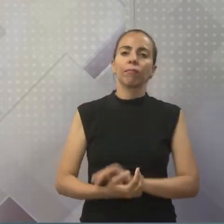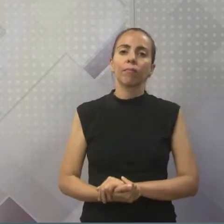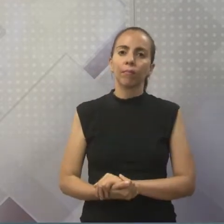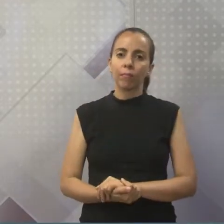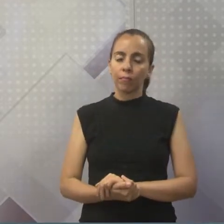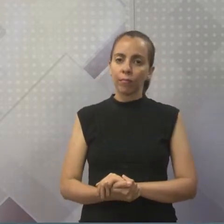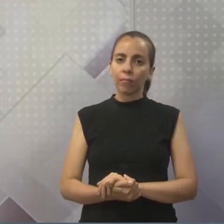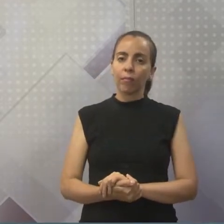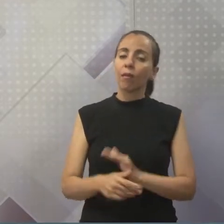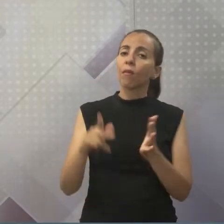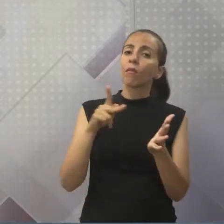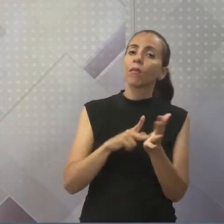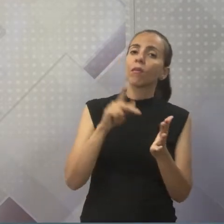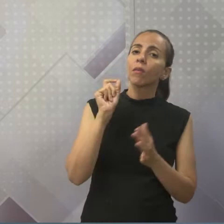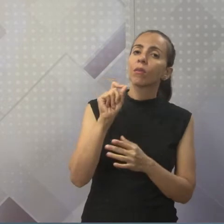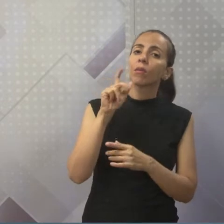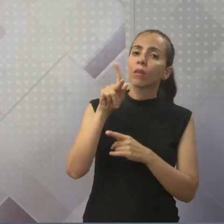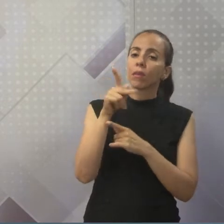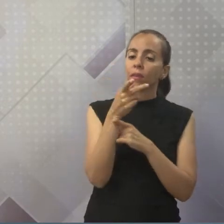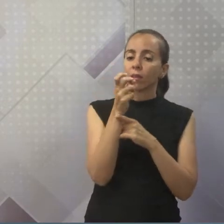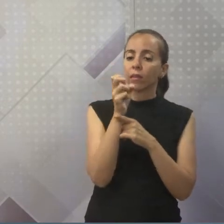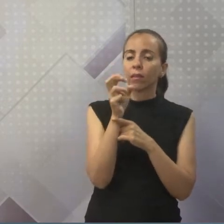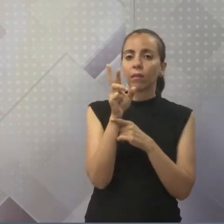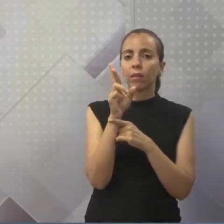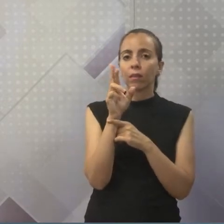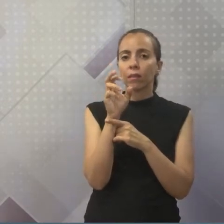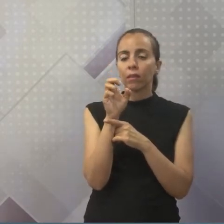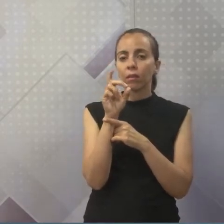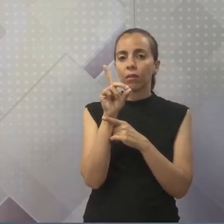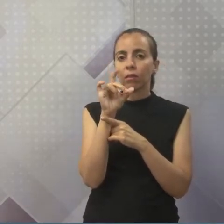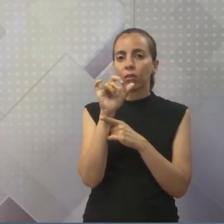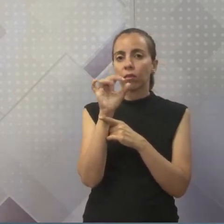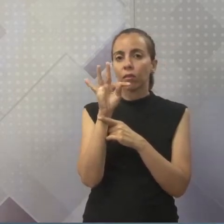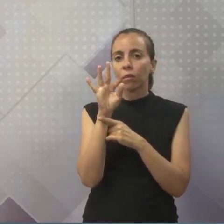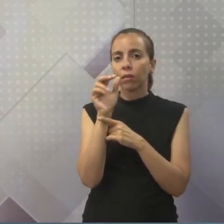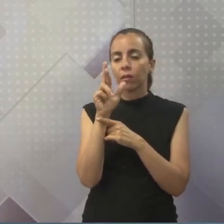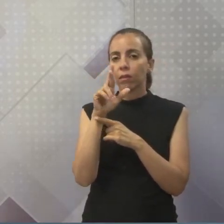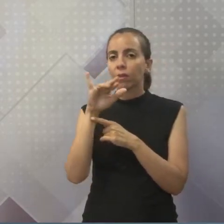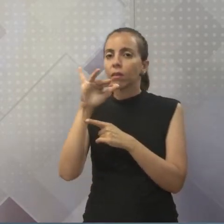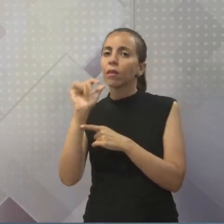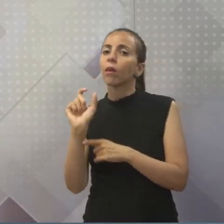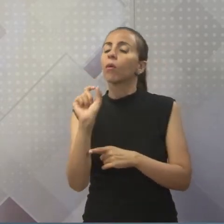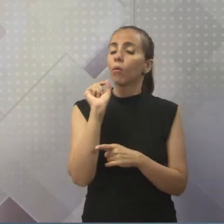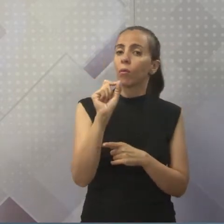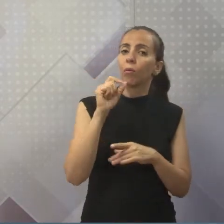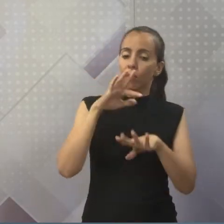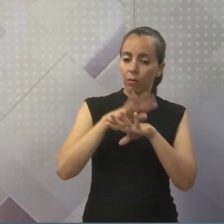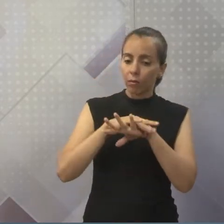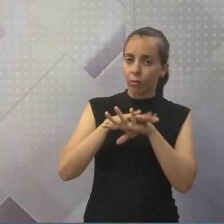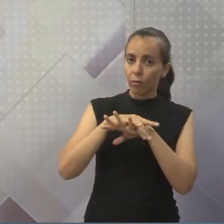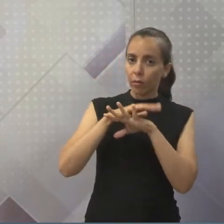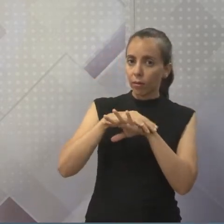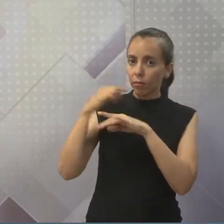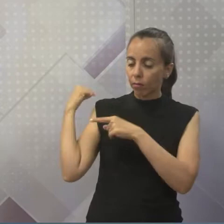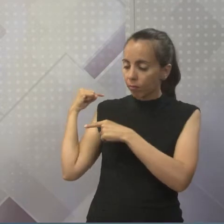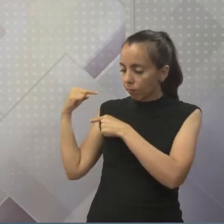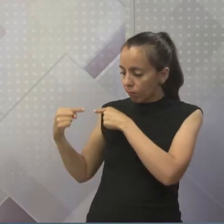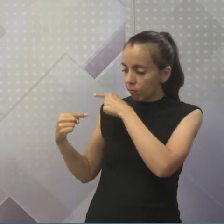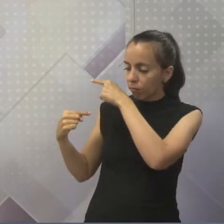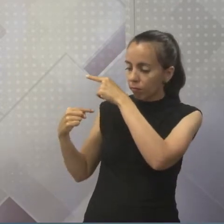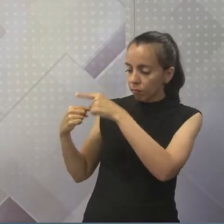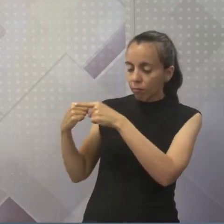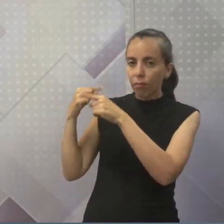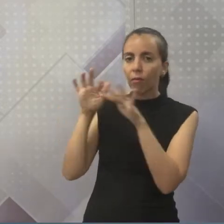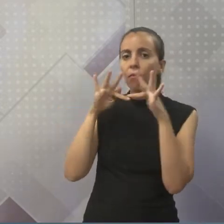Hereditária. Na verdade, eu vou explicar o que significa. São aquelas doenças que a gente herda, que a